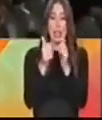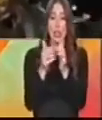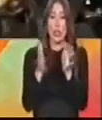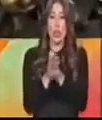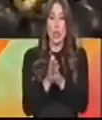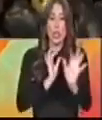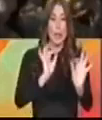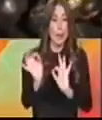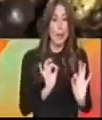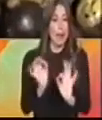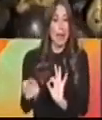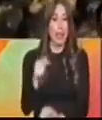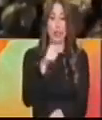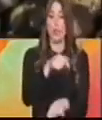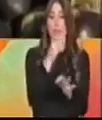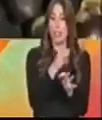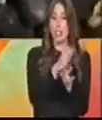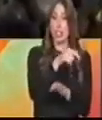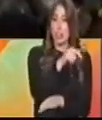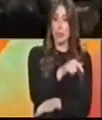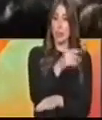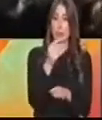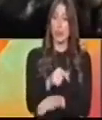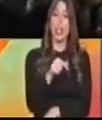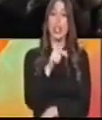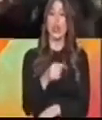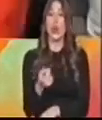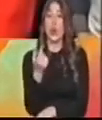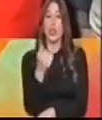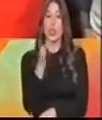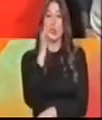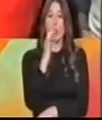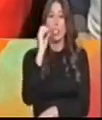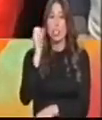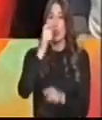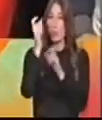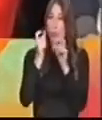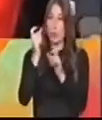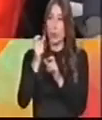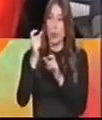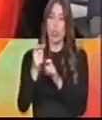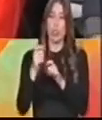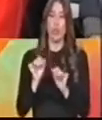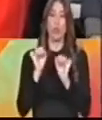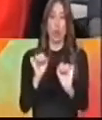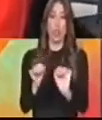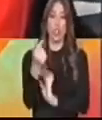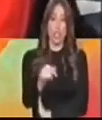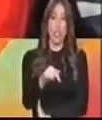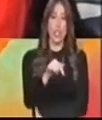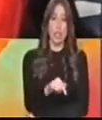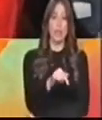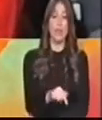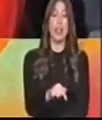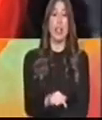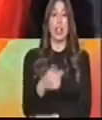o São Martinho. São quase 400 feirantes, 400 terrados ocupados com os mais diversos artigos,